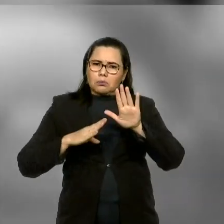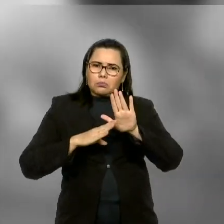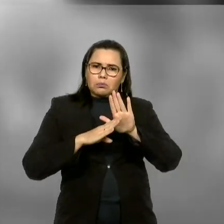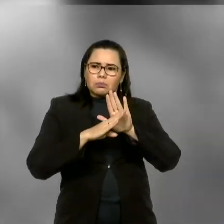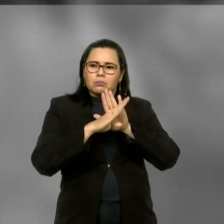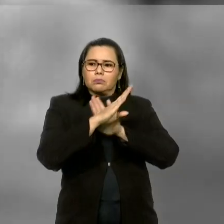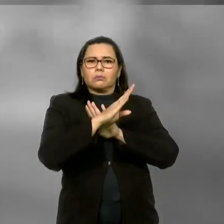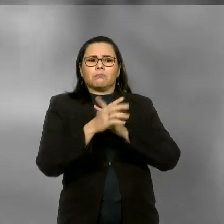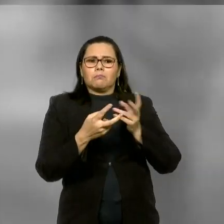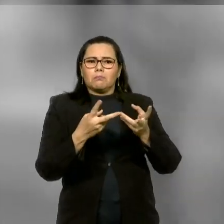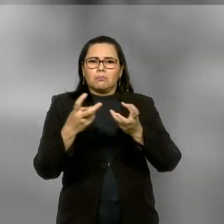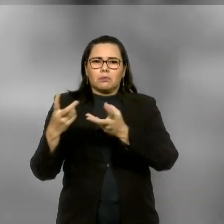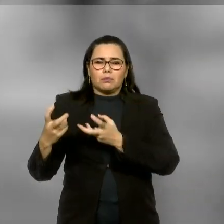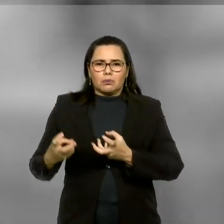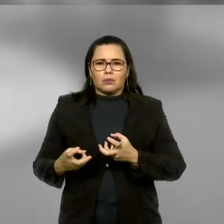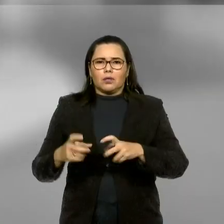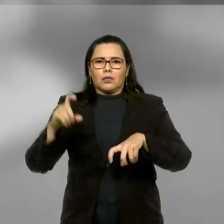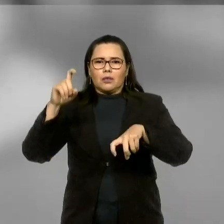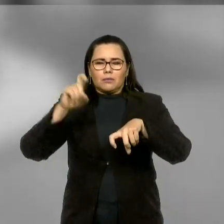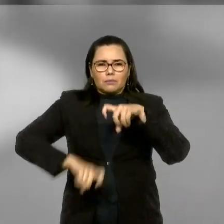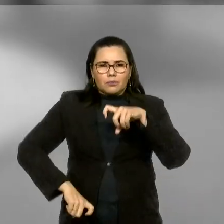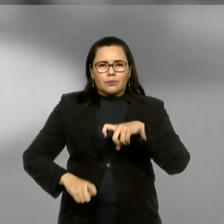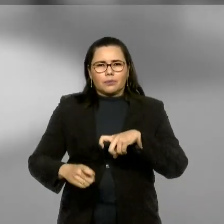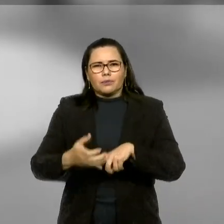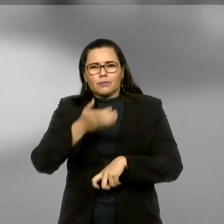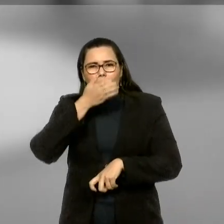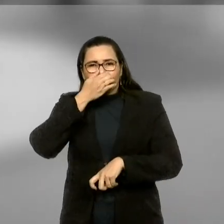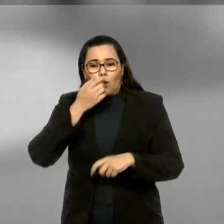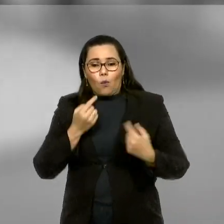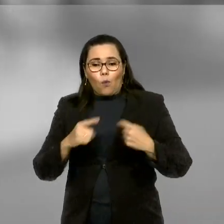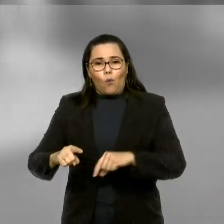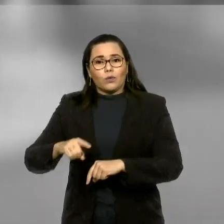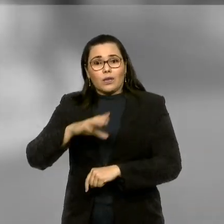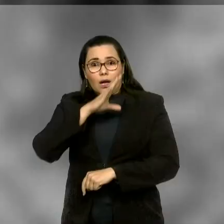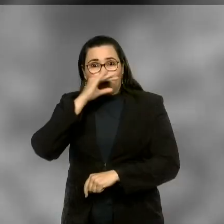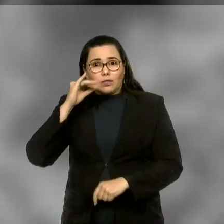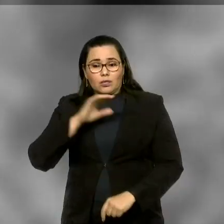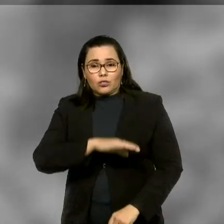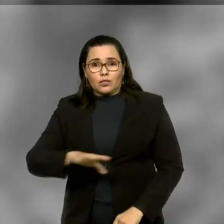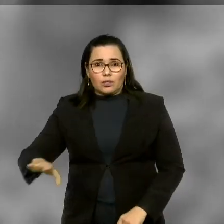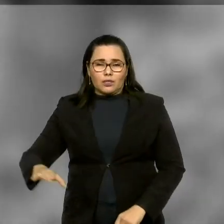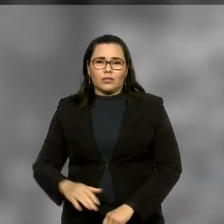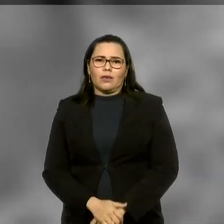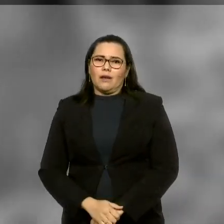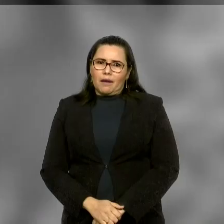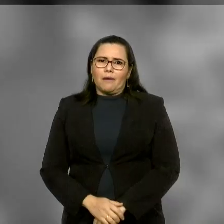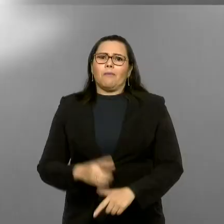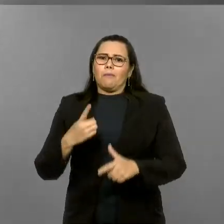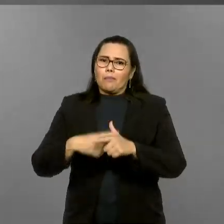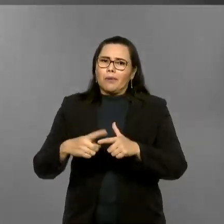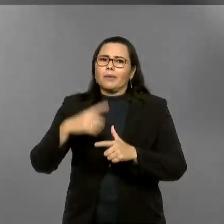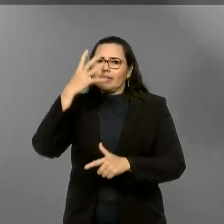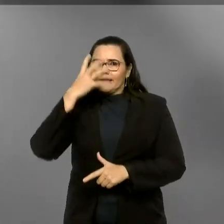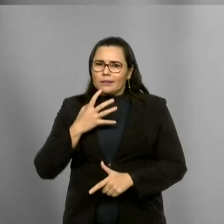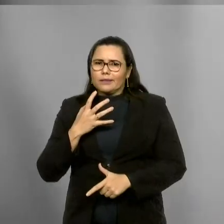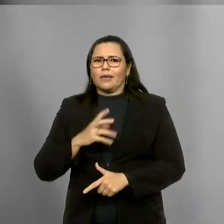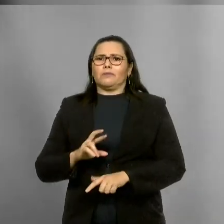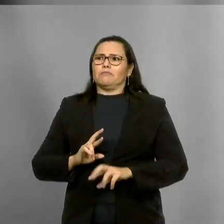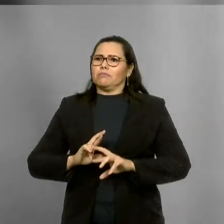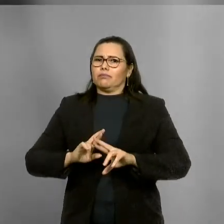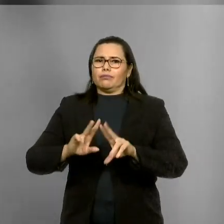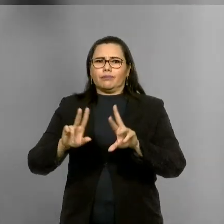abuso e a exploração sexual contra crianças e adolescentes não é um problema isolado é uma questão crítica